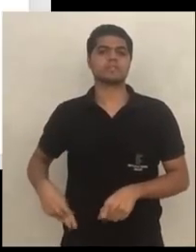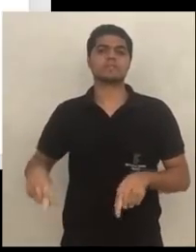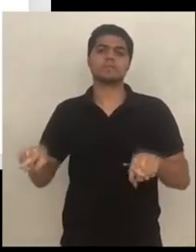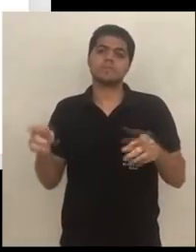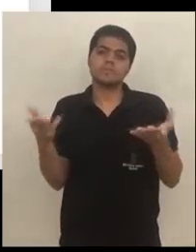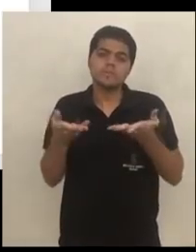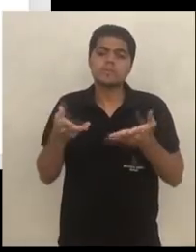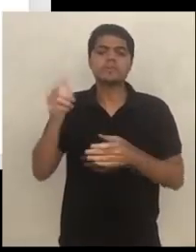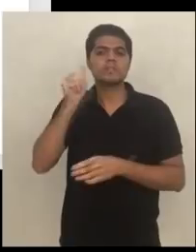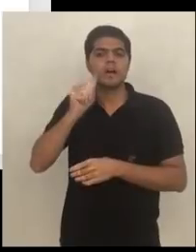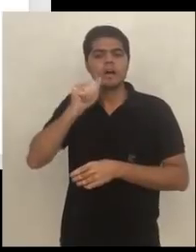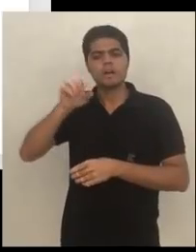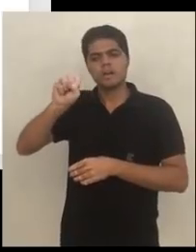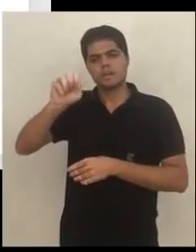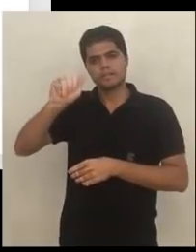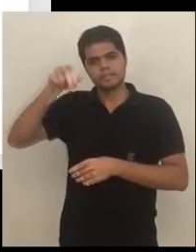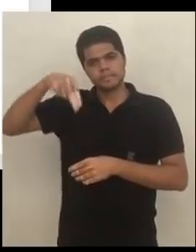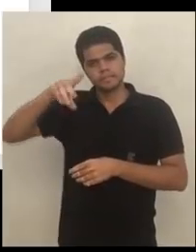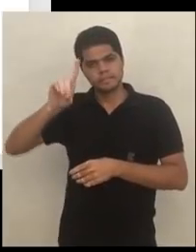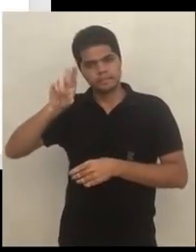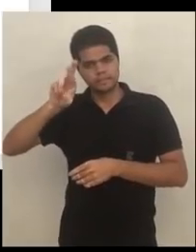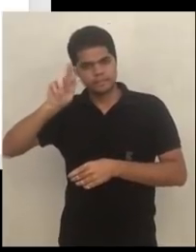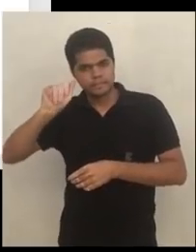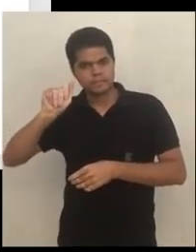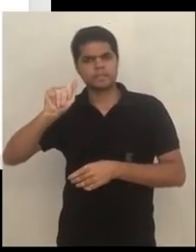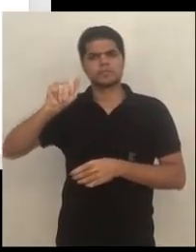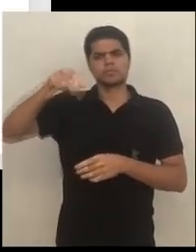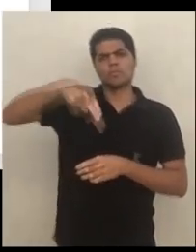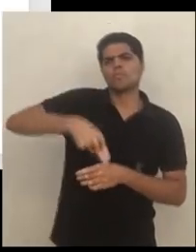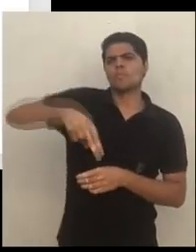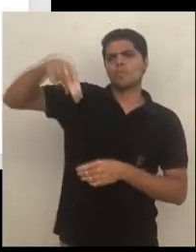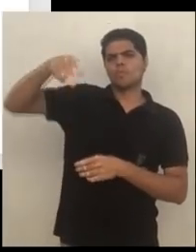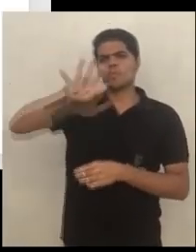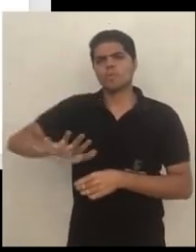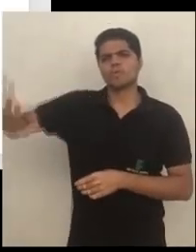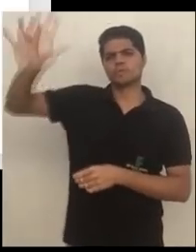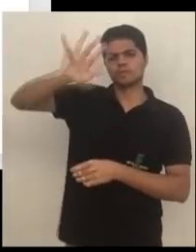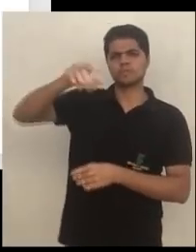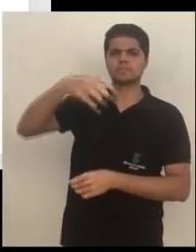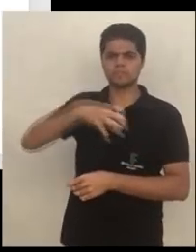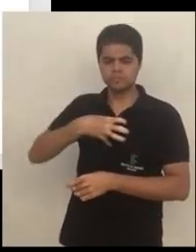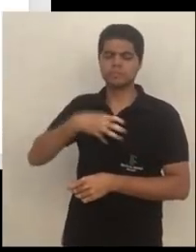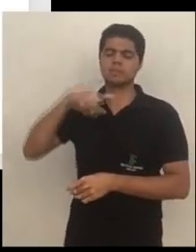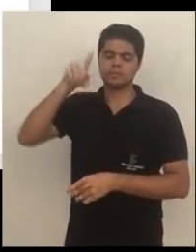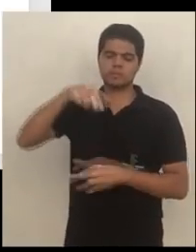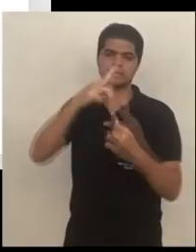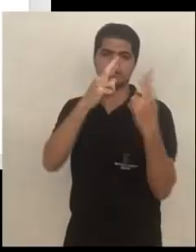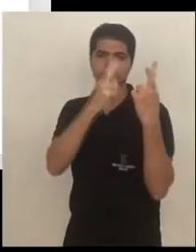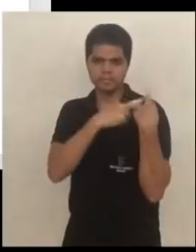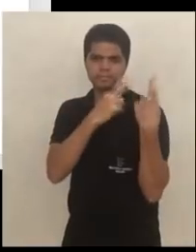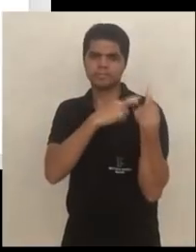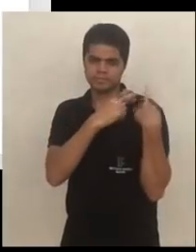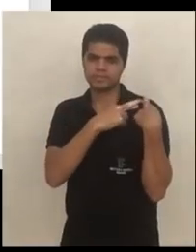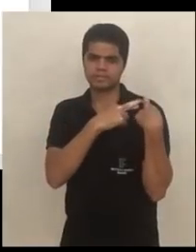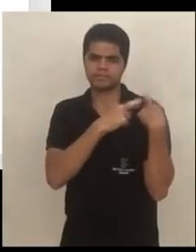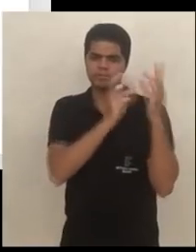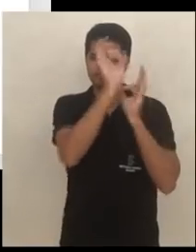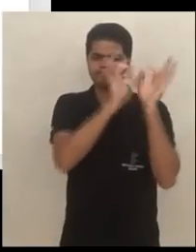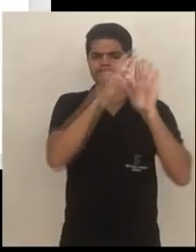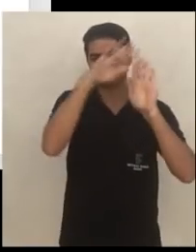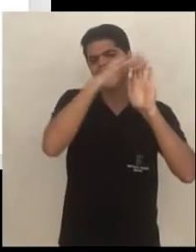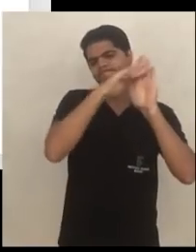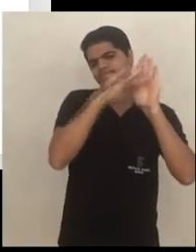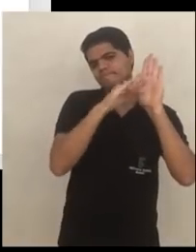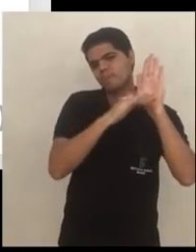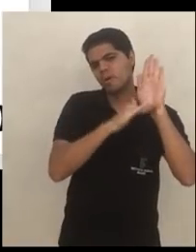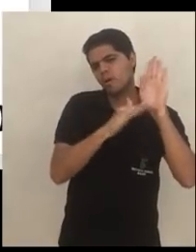é responsável pelas comissões de produção orgânica aqui no Nordeste. Então, ela que tem feito essa agenda. Então, desde 2018, a gente tem trabalhado